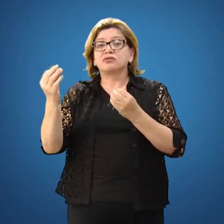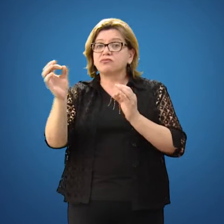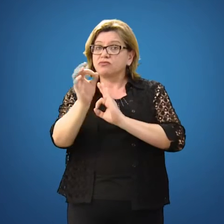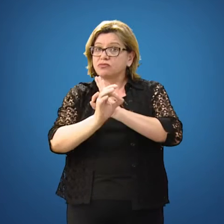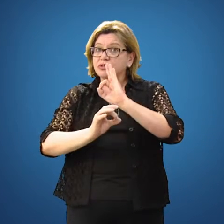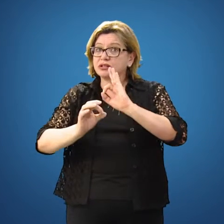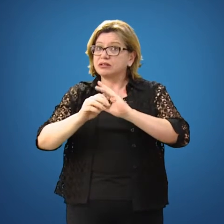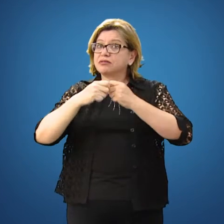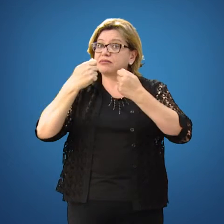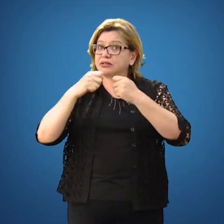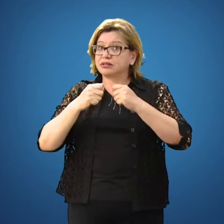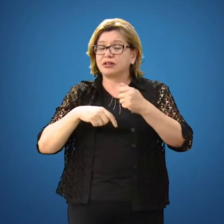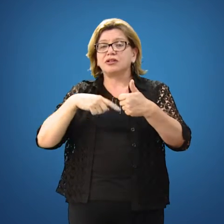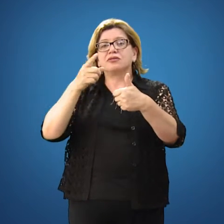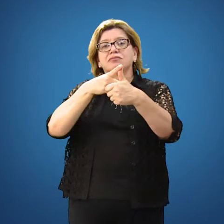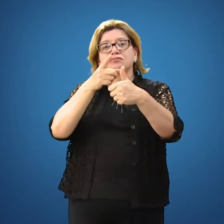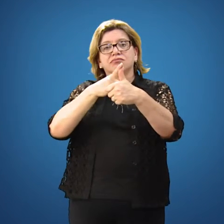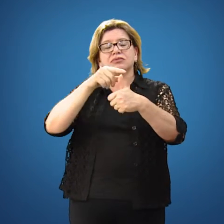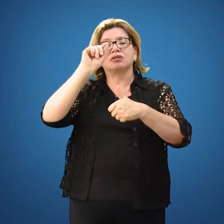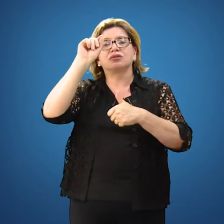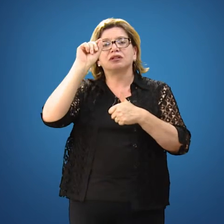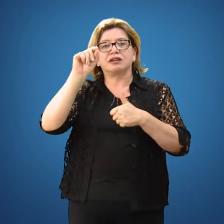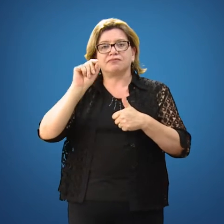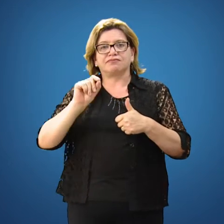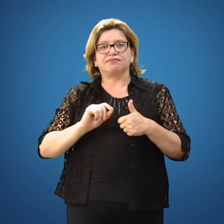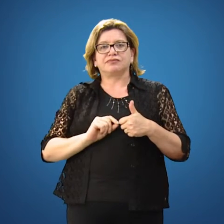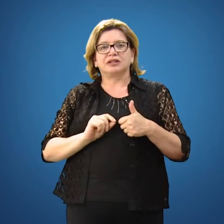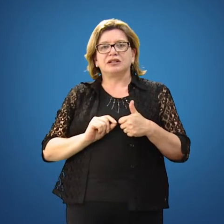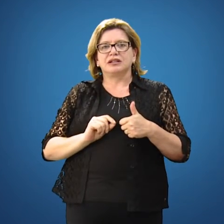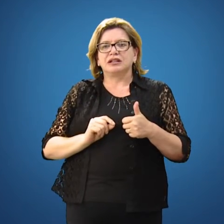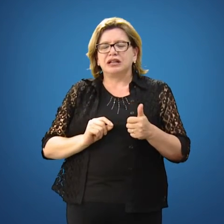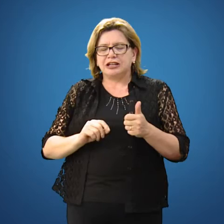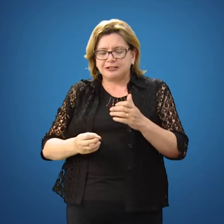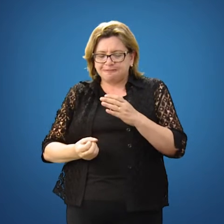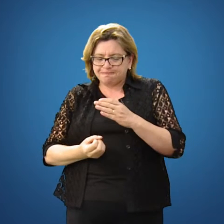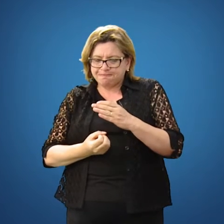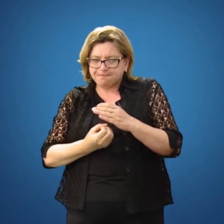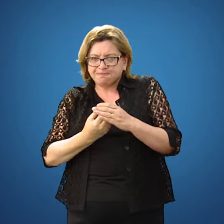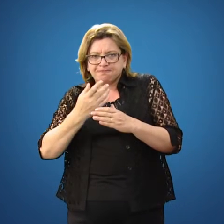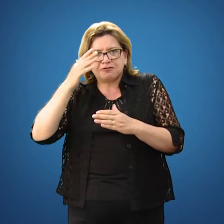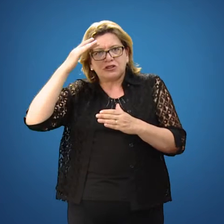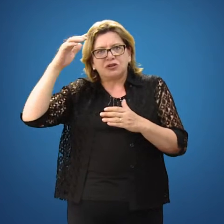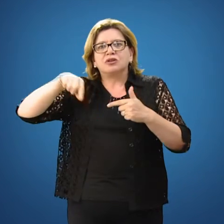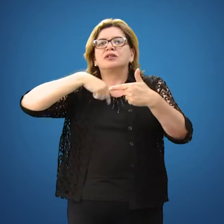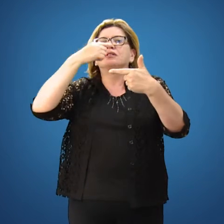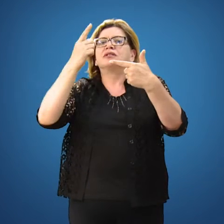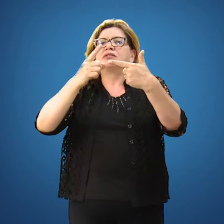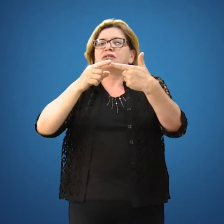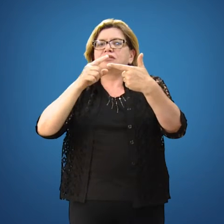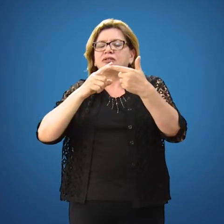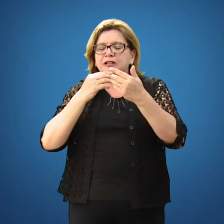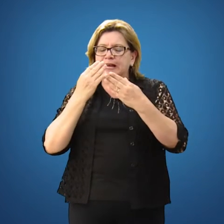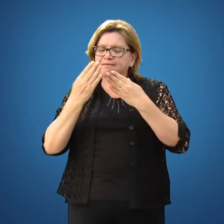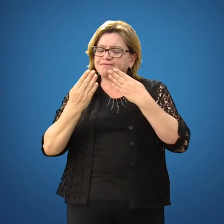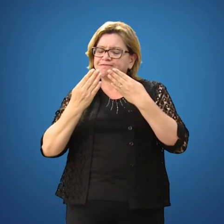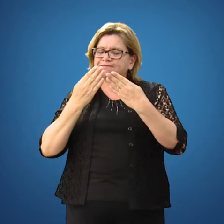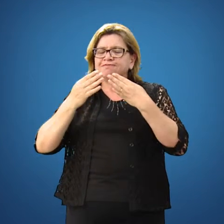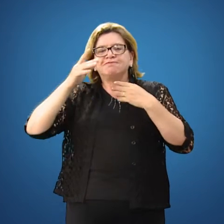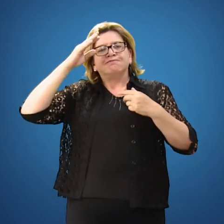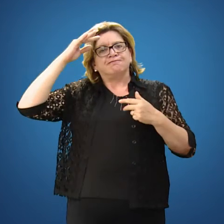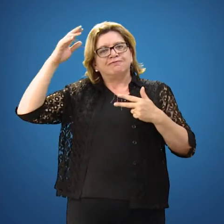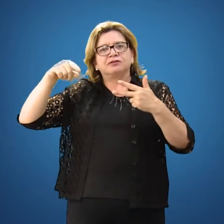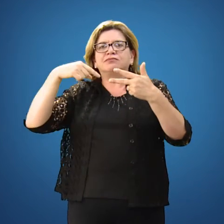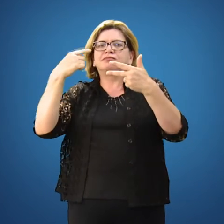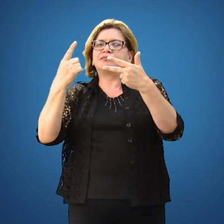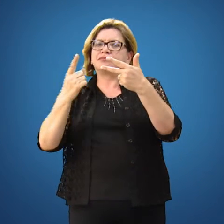garantir esse sonho. O primeiro é voltado para a concepção do sonho. O segundo, para a análise do sonho.